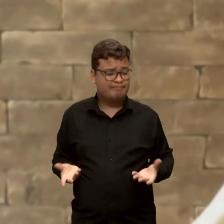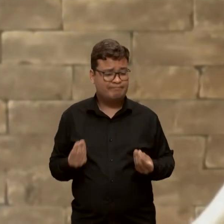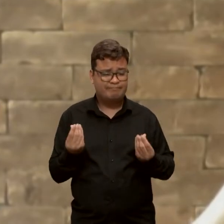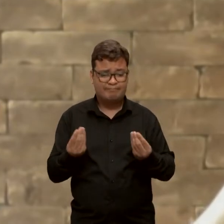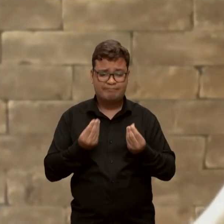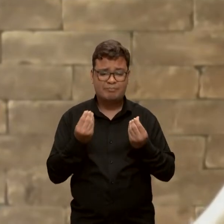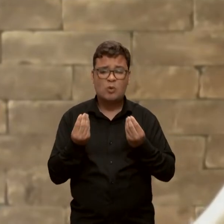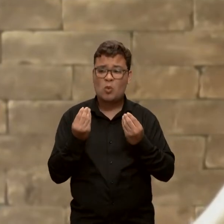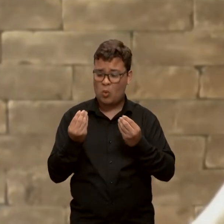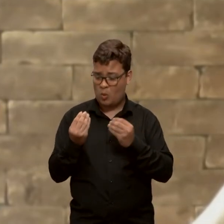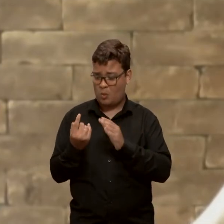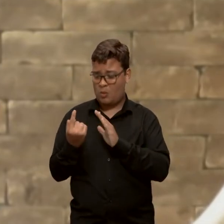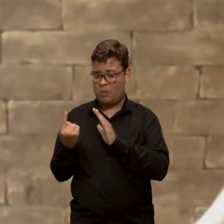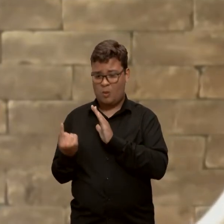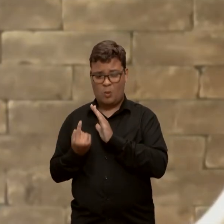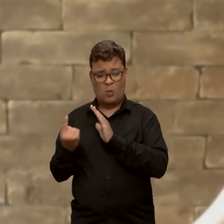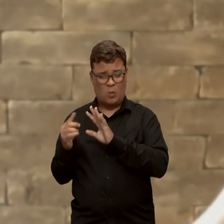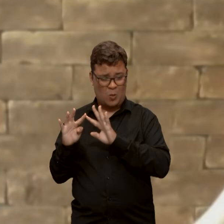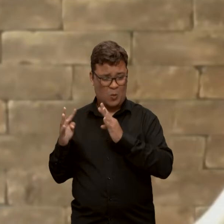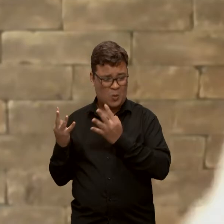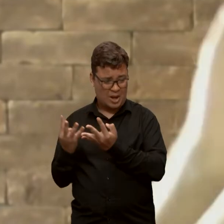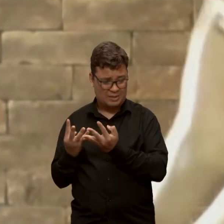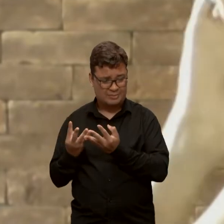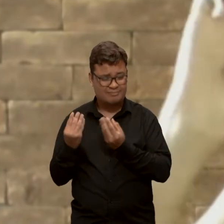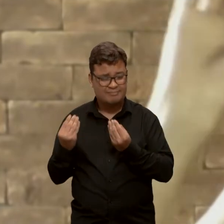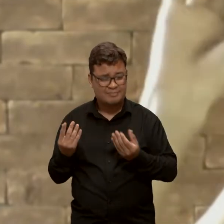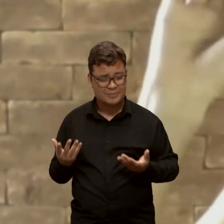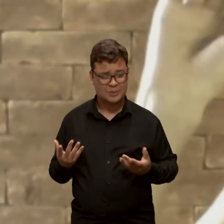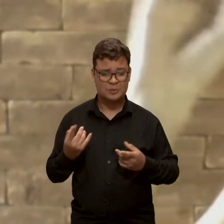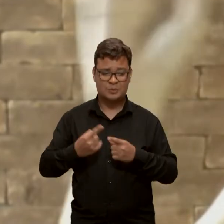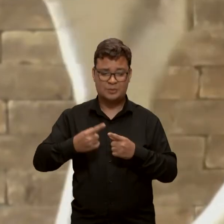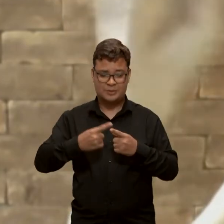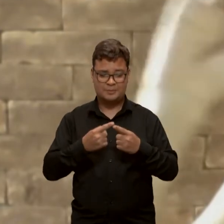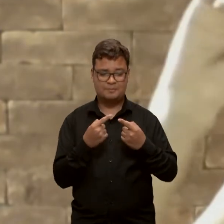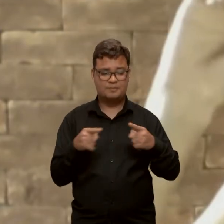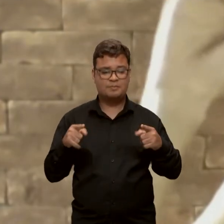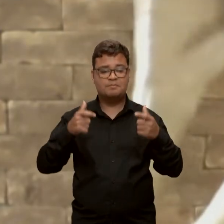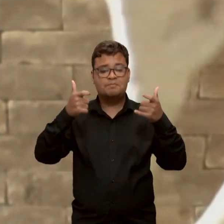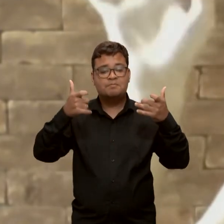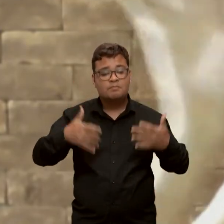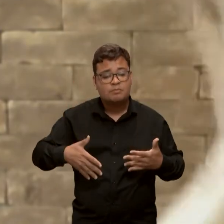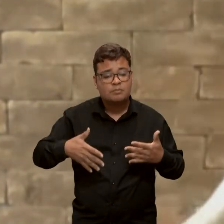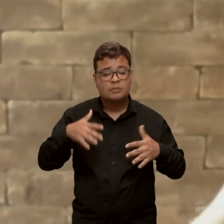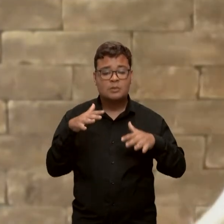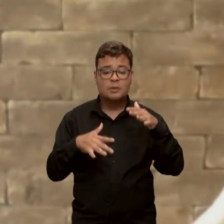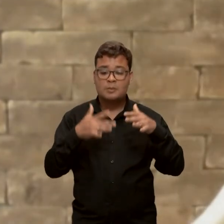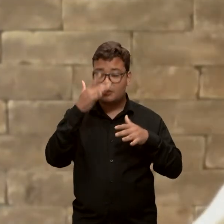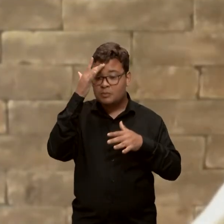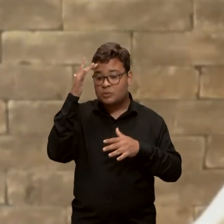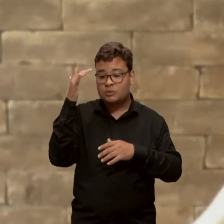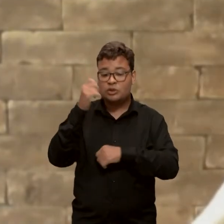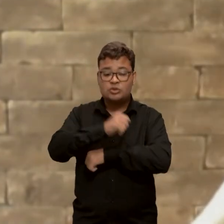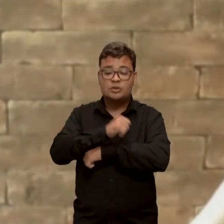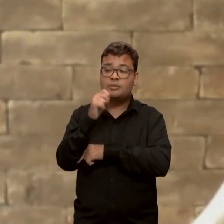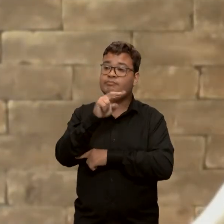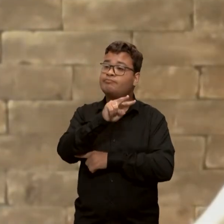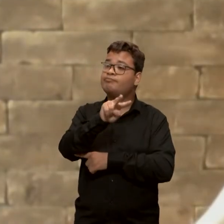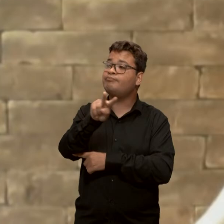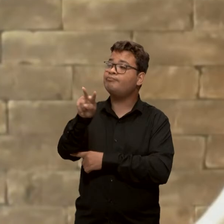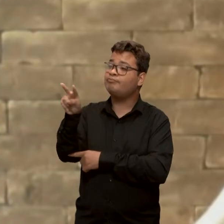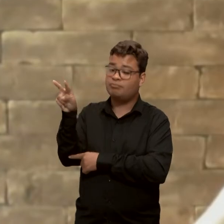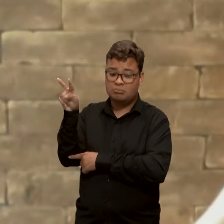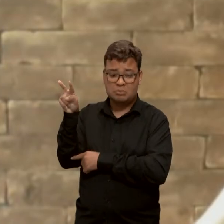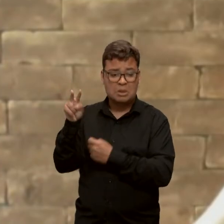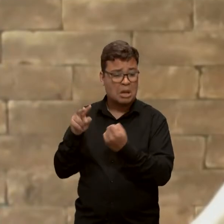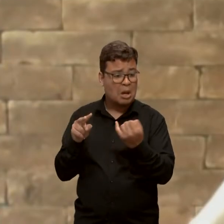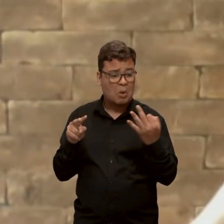uma quarentena, como outras pessoas que no clipe, por exemplo, estão dentro de varandas, que podem olhar tudo pelas janelas. Tem outras pessoas que simplesmente têm que ficar